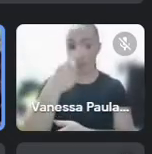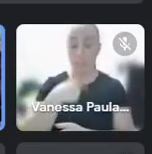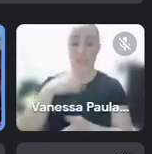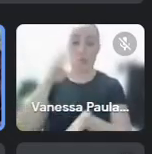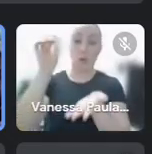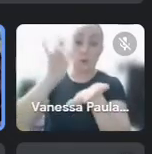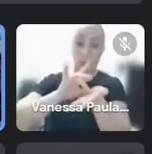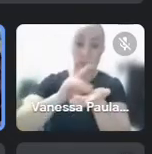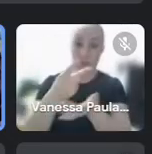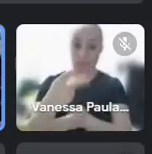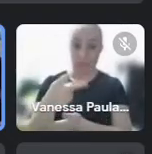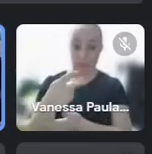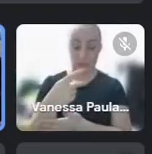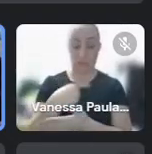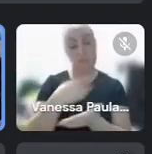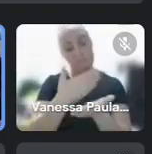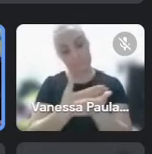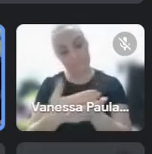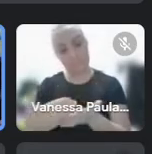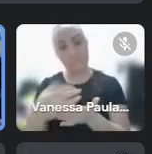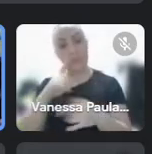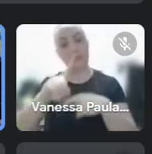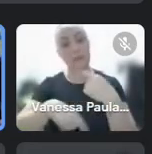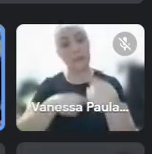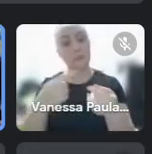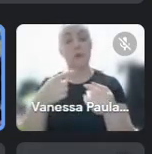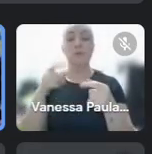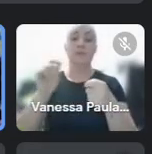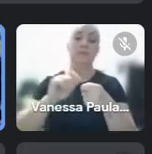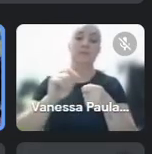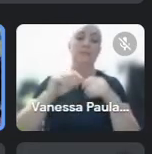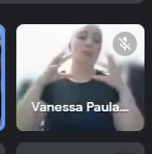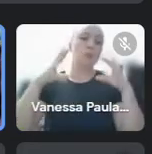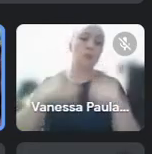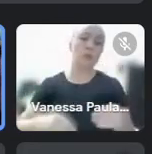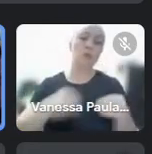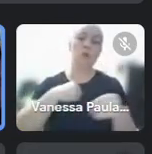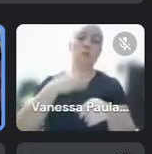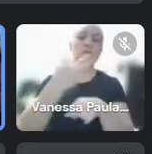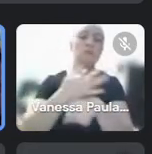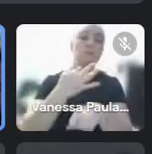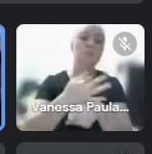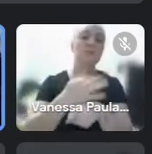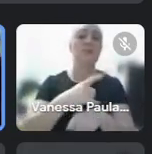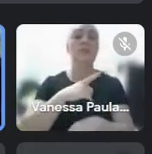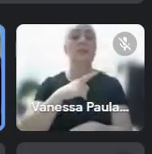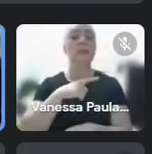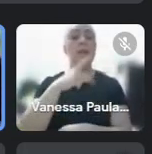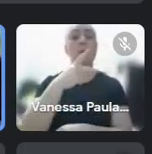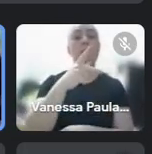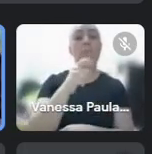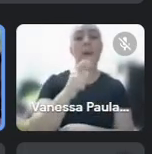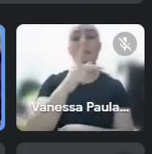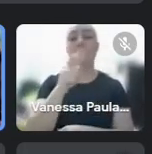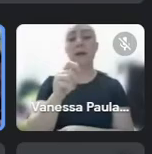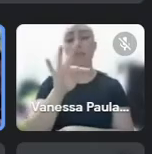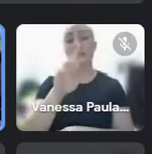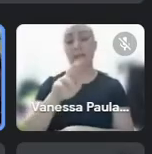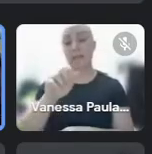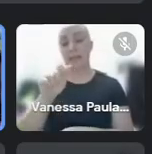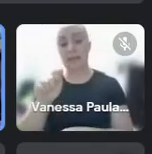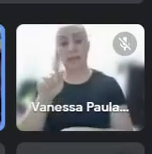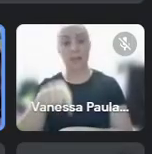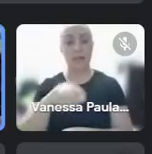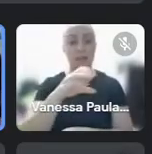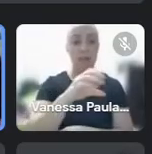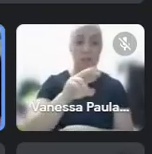a partir daí caracterizar todo o metal que está presente no sedimento, que o papa-terra, que é o curimatã, que é